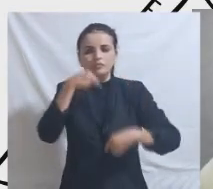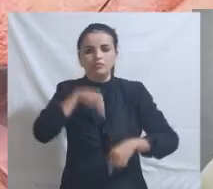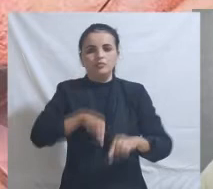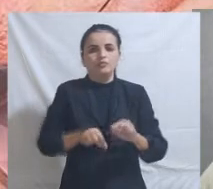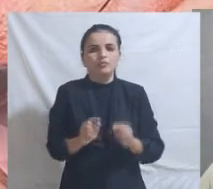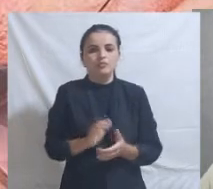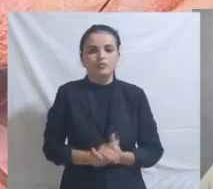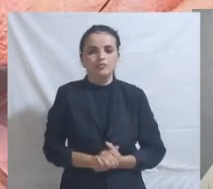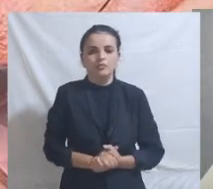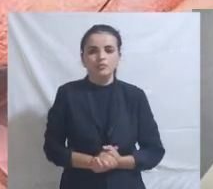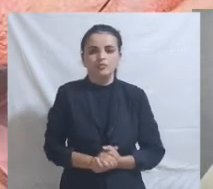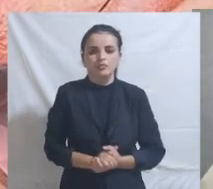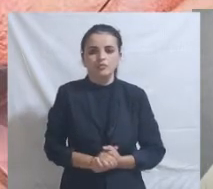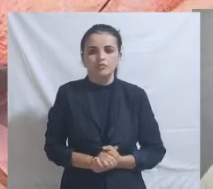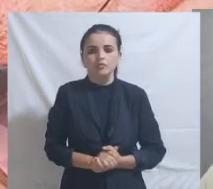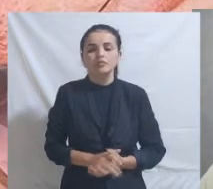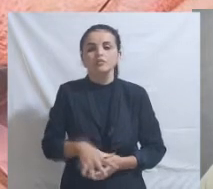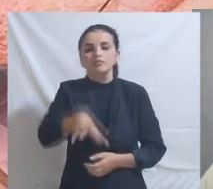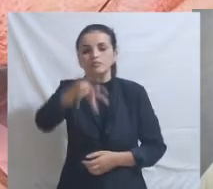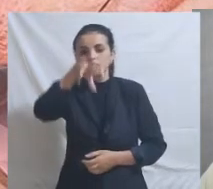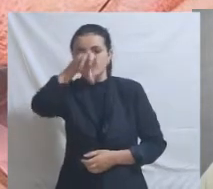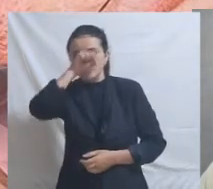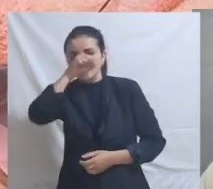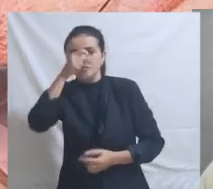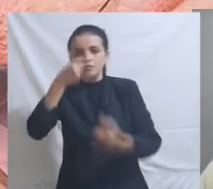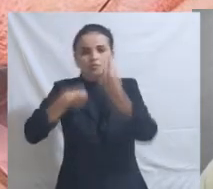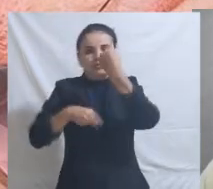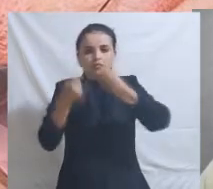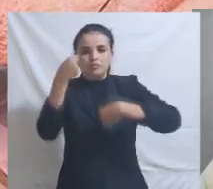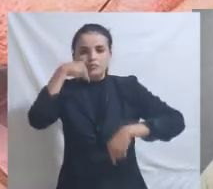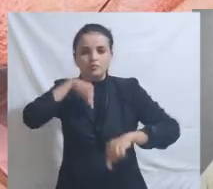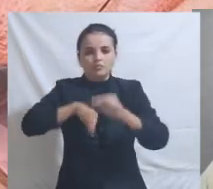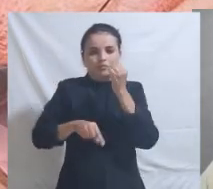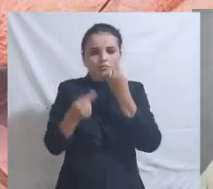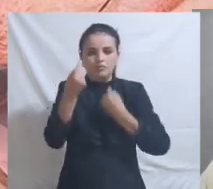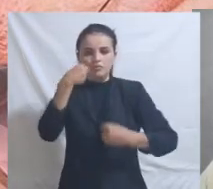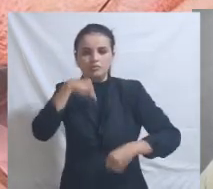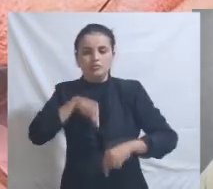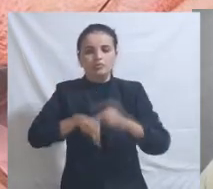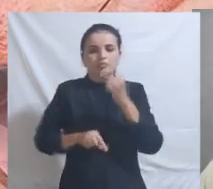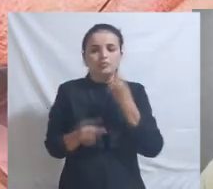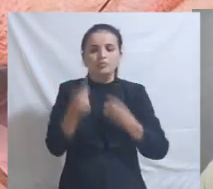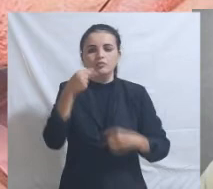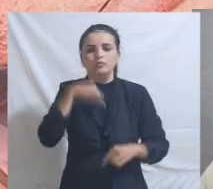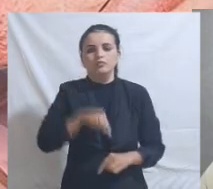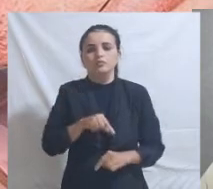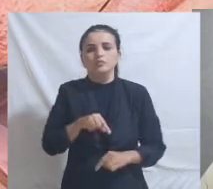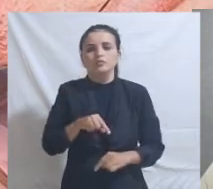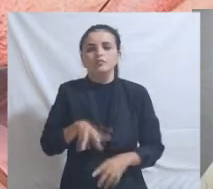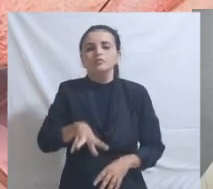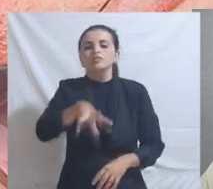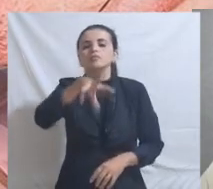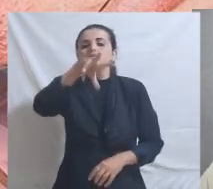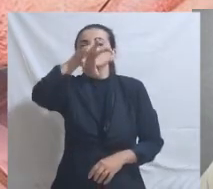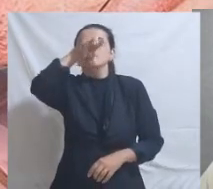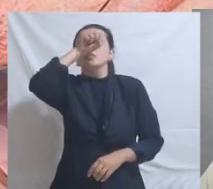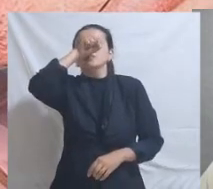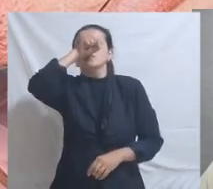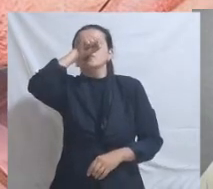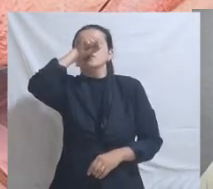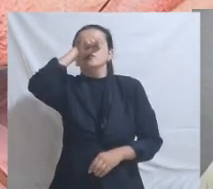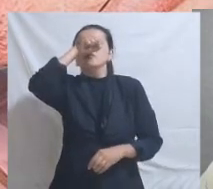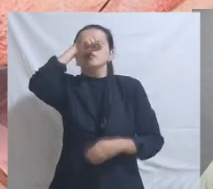só. O sistema respiratório ele tem a função de realizar trocas gasosas com o objetivo de obter gás e oxigênio